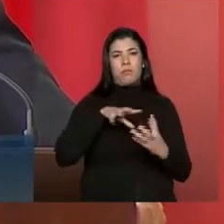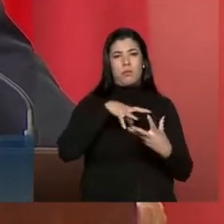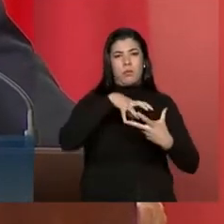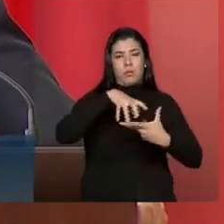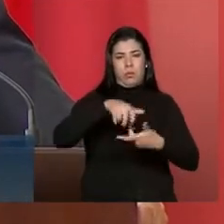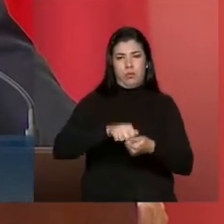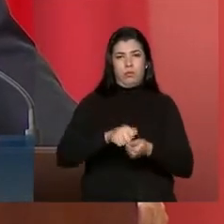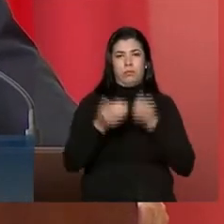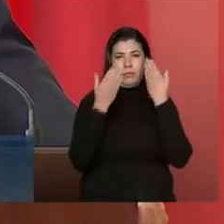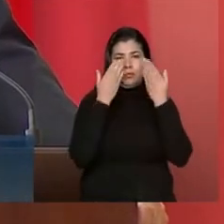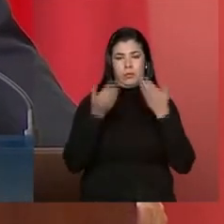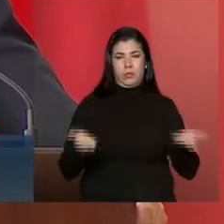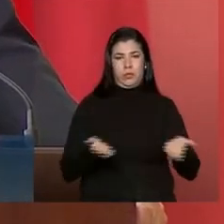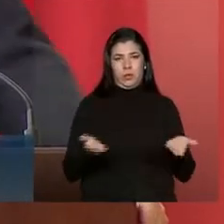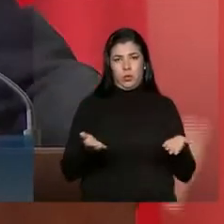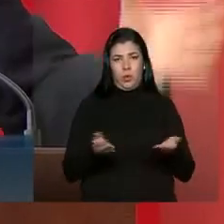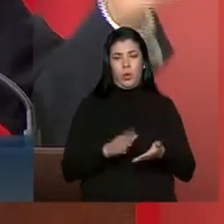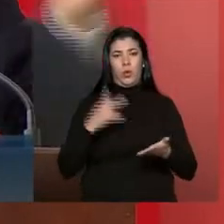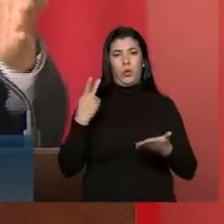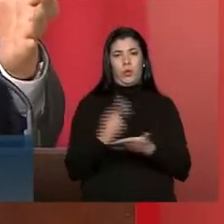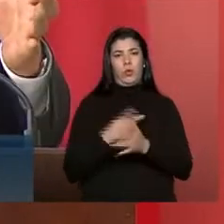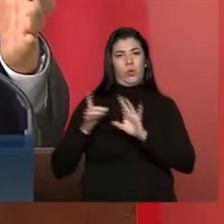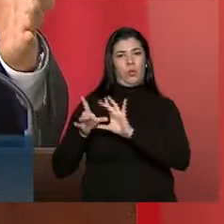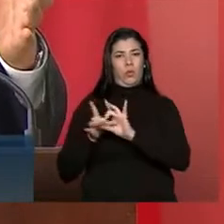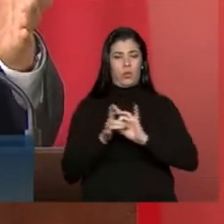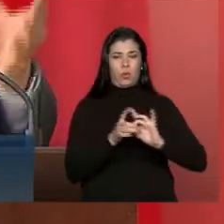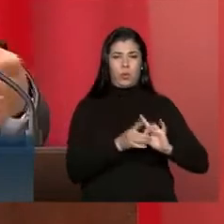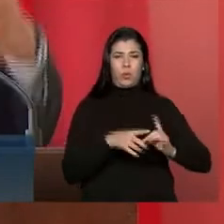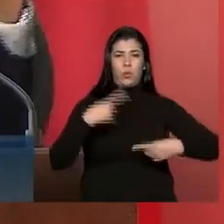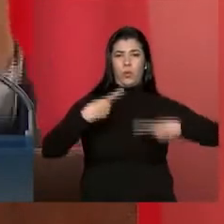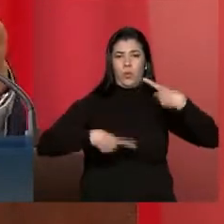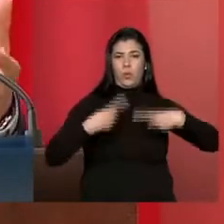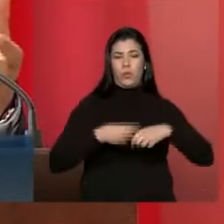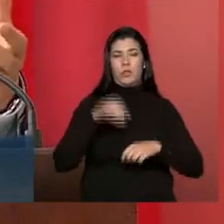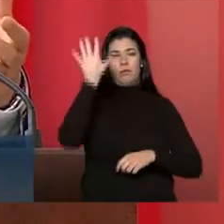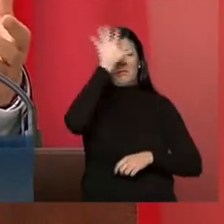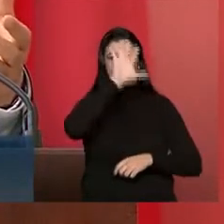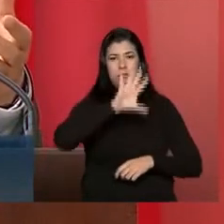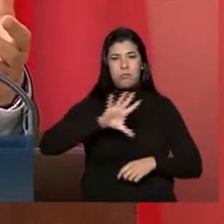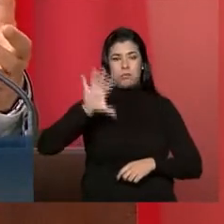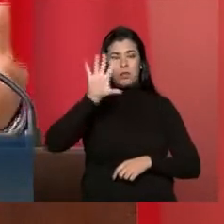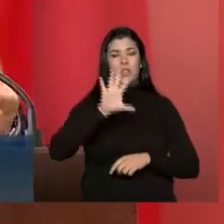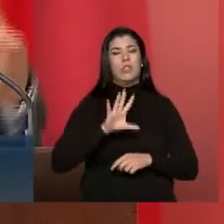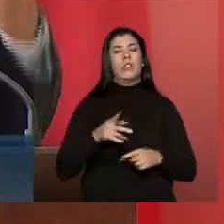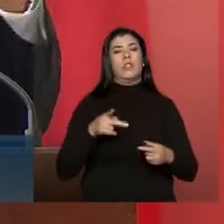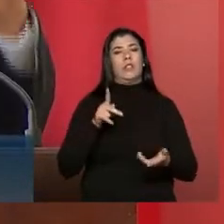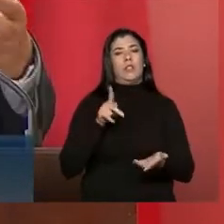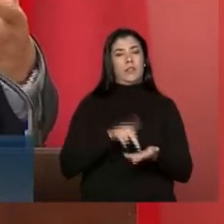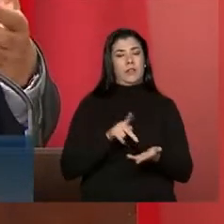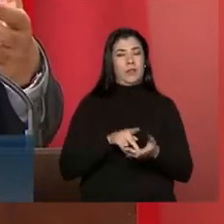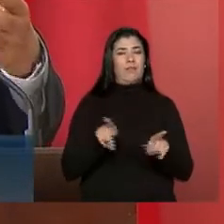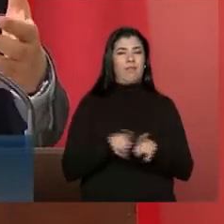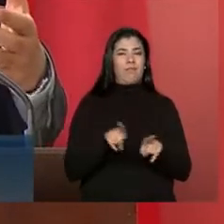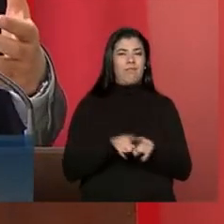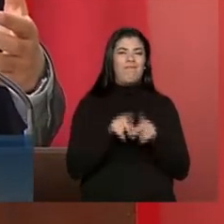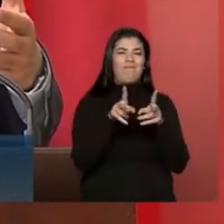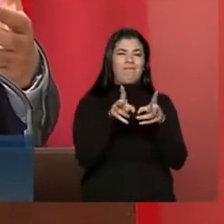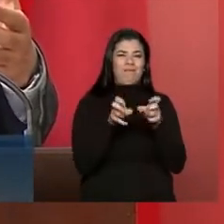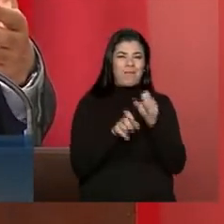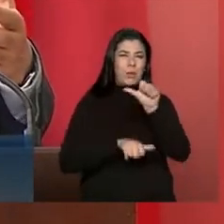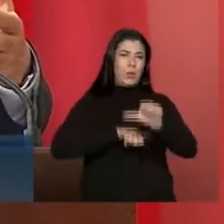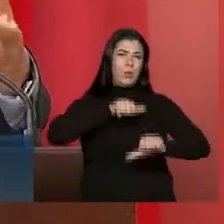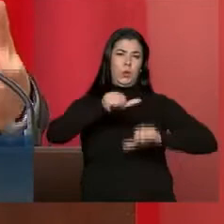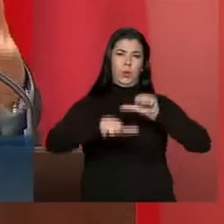cenário político e econômico internacional atual, que passa por profundas